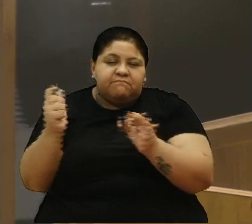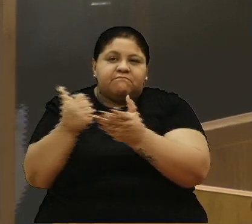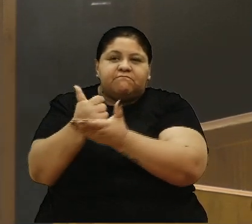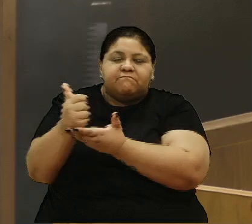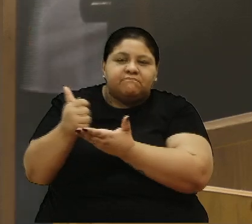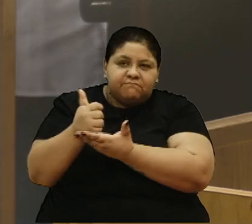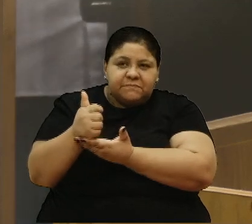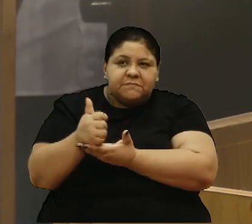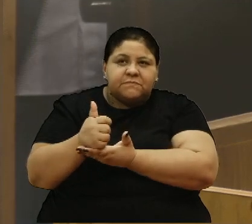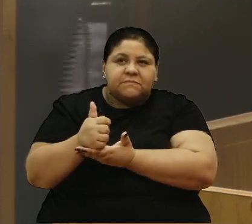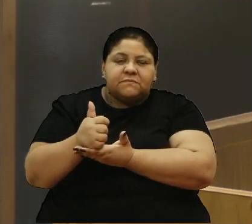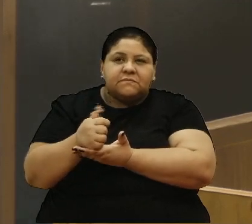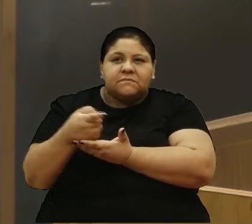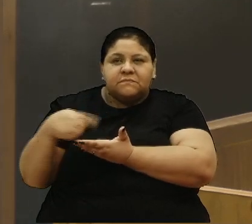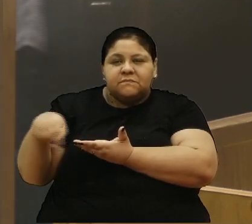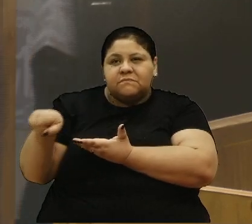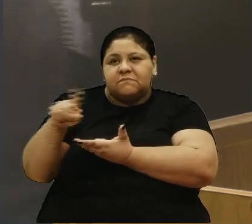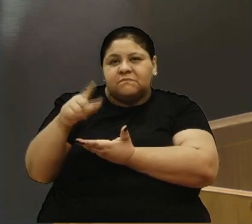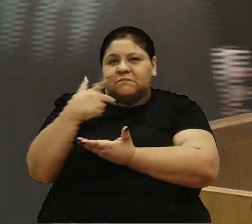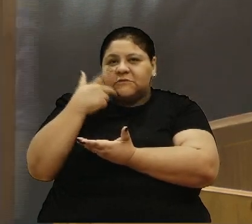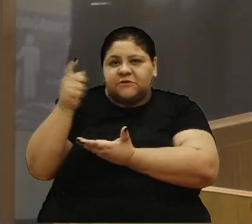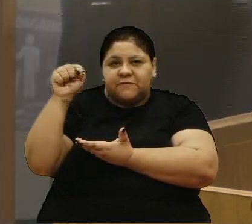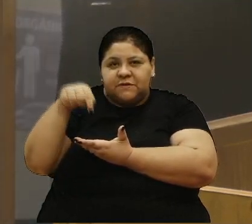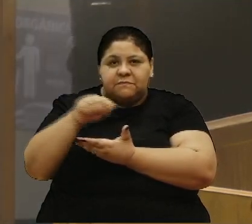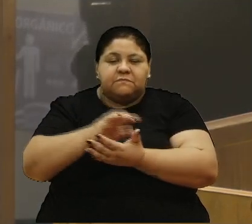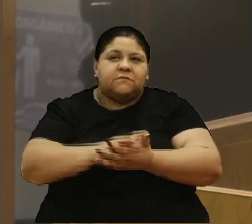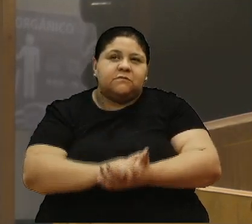embasamento da nossa fala aqui.